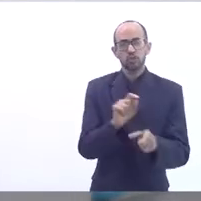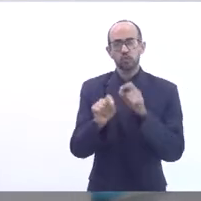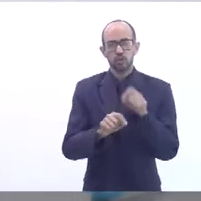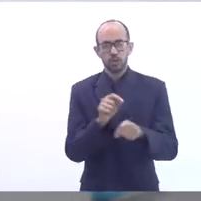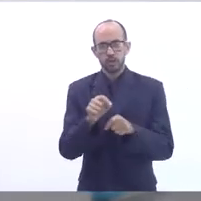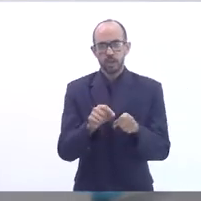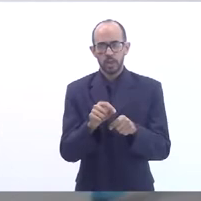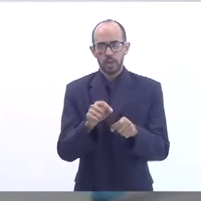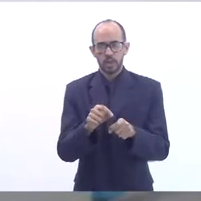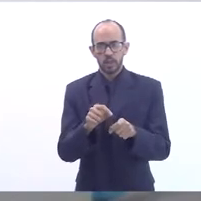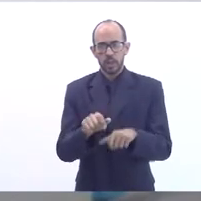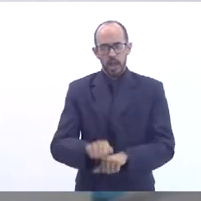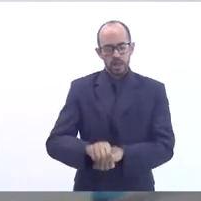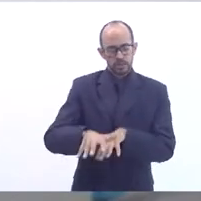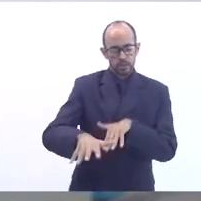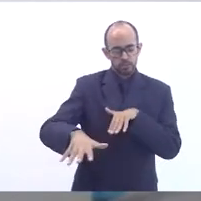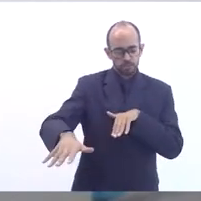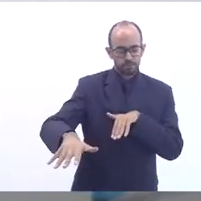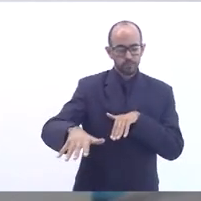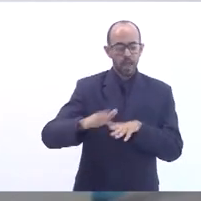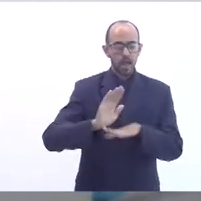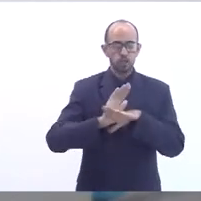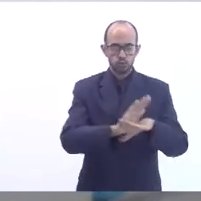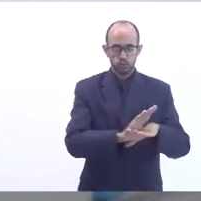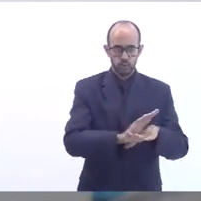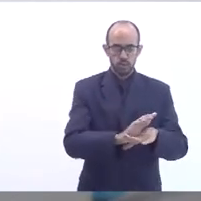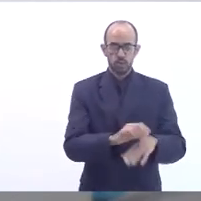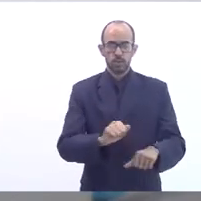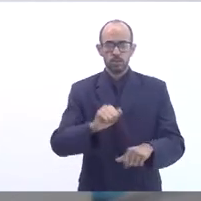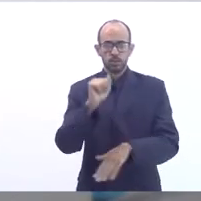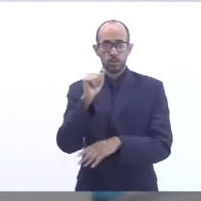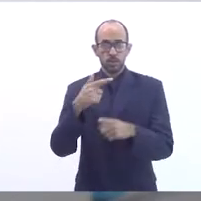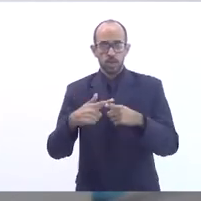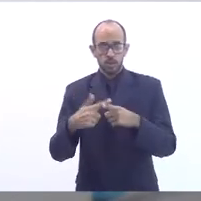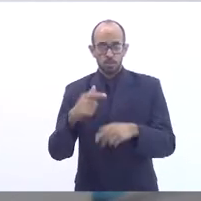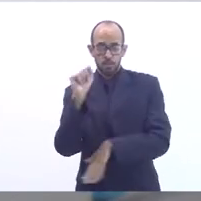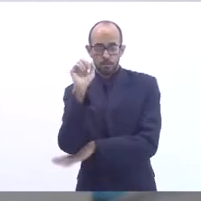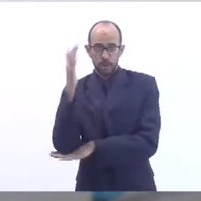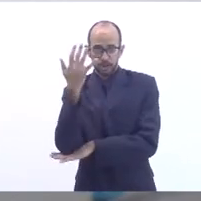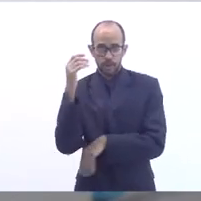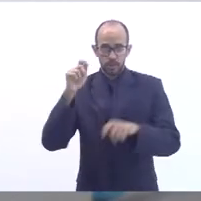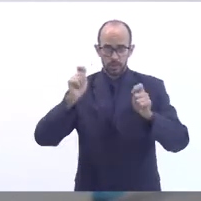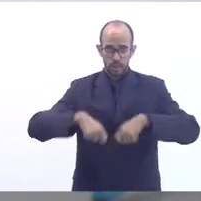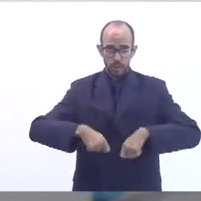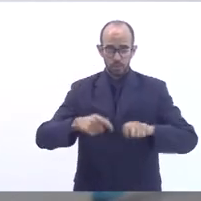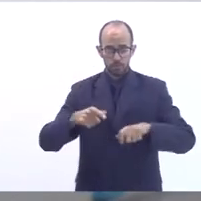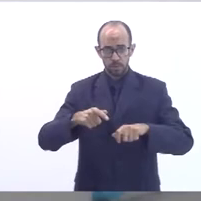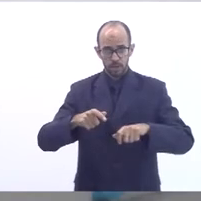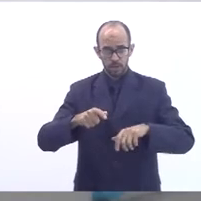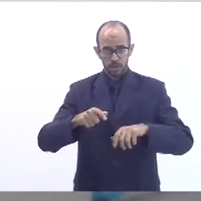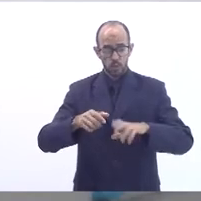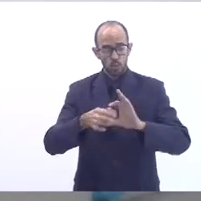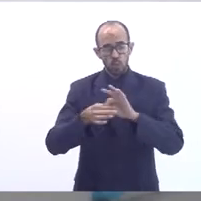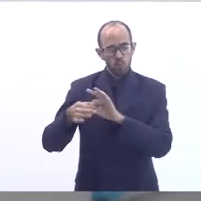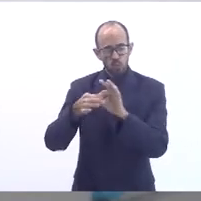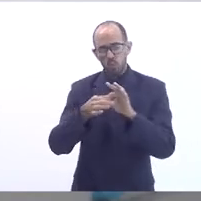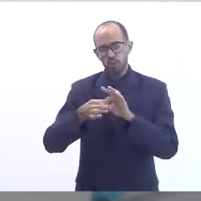da bolha mostrando que uma planta pode unir diversas frentes de dentro do movimento canábico